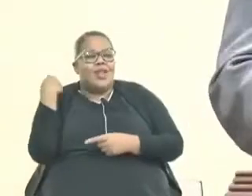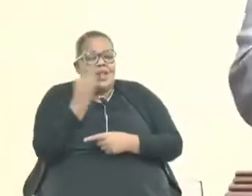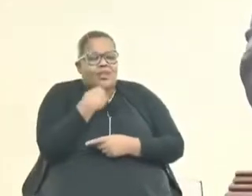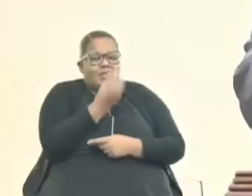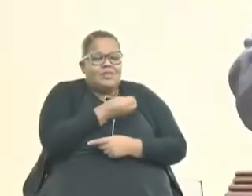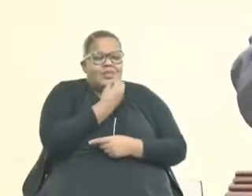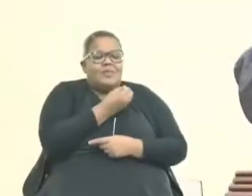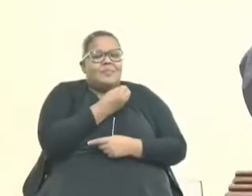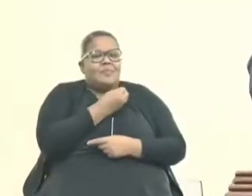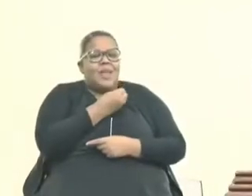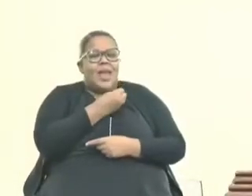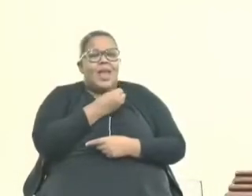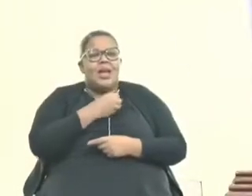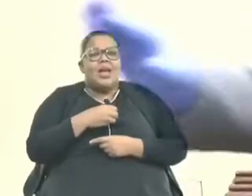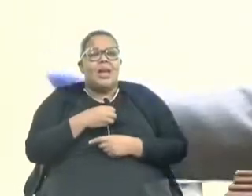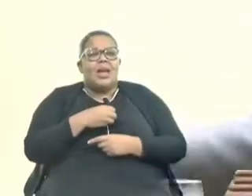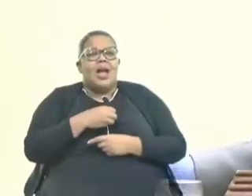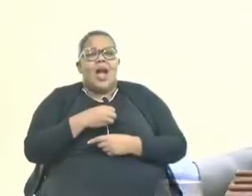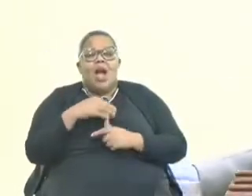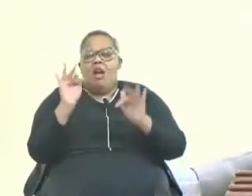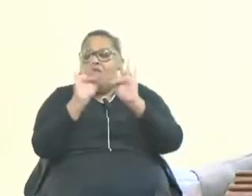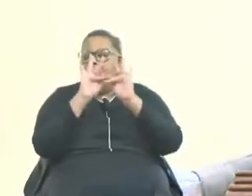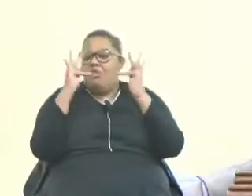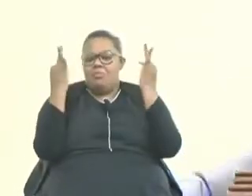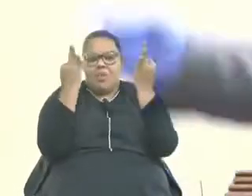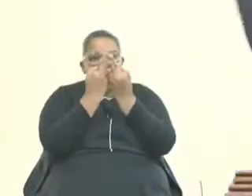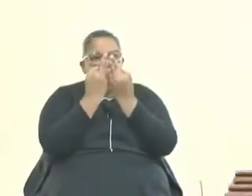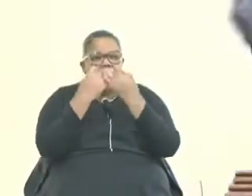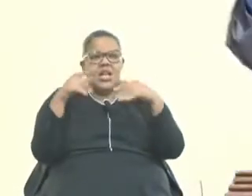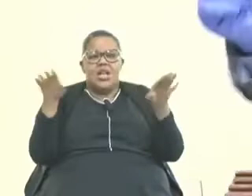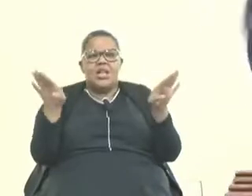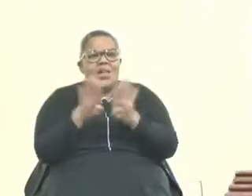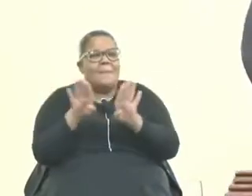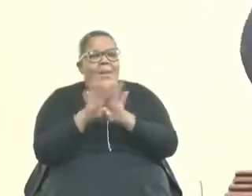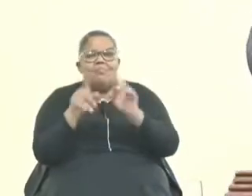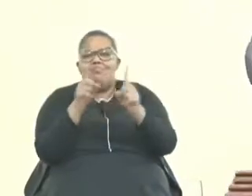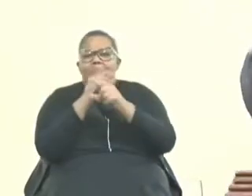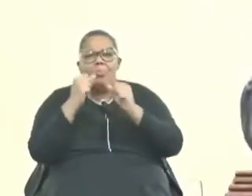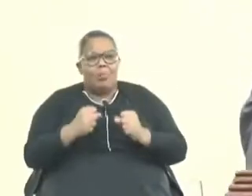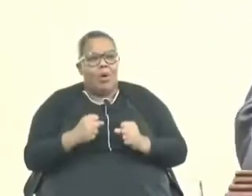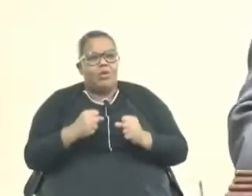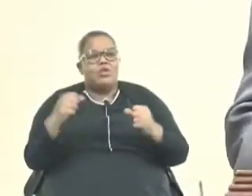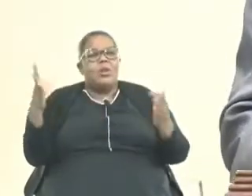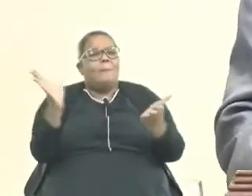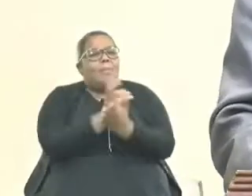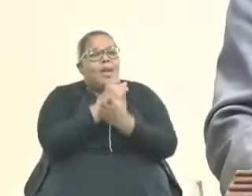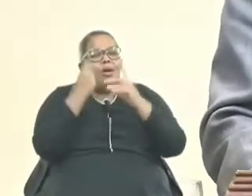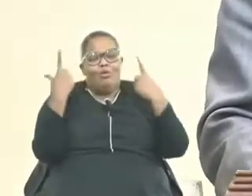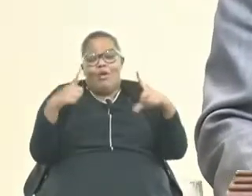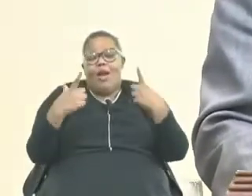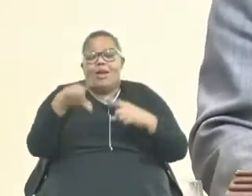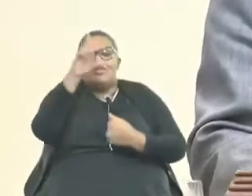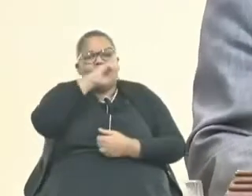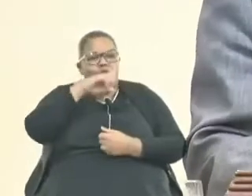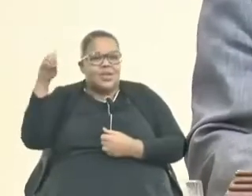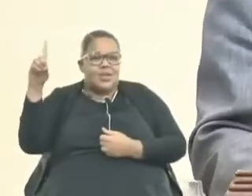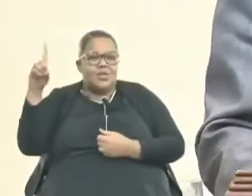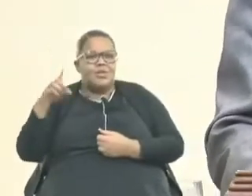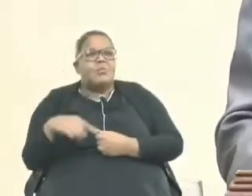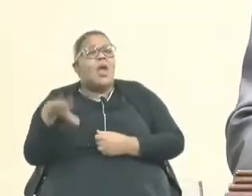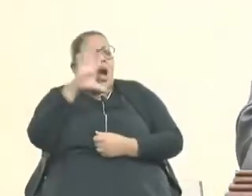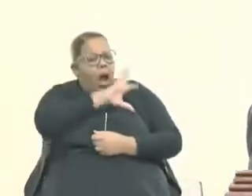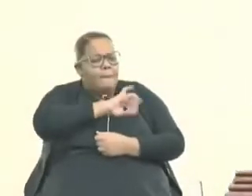é a nossa família não deixará de ser jamais Mas jamais é da tomará o lugar de Deus